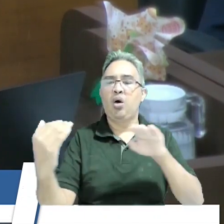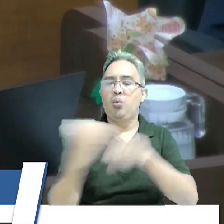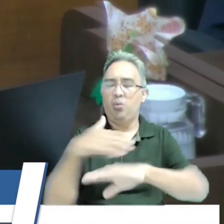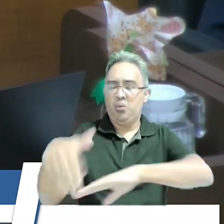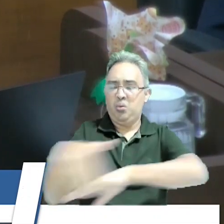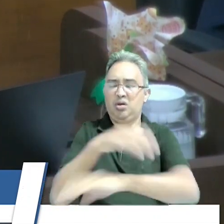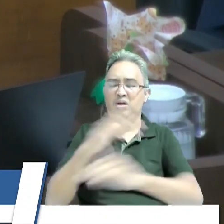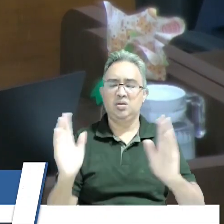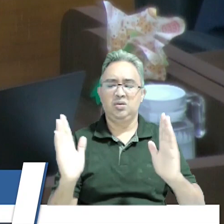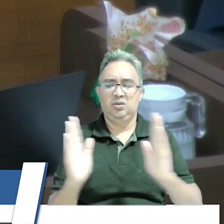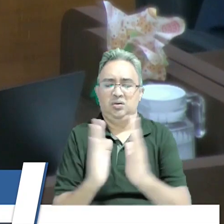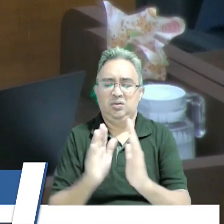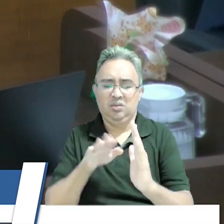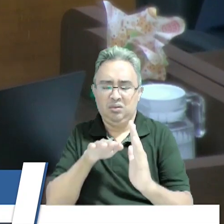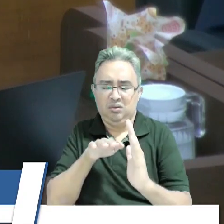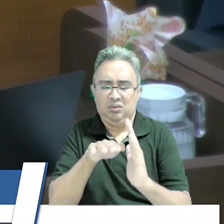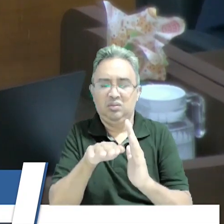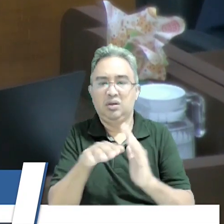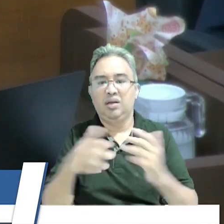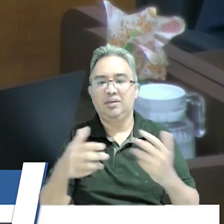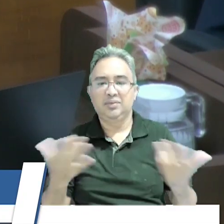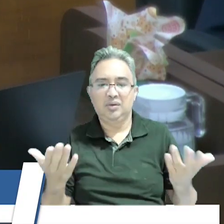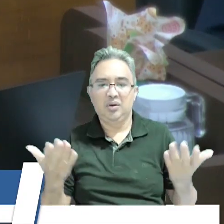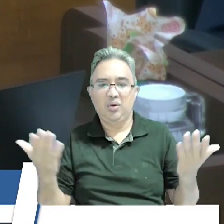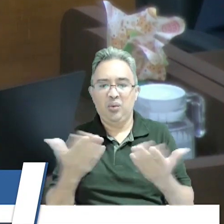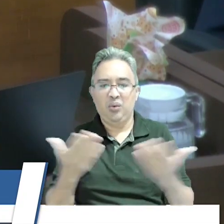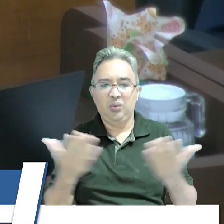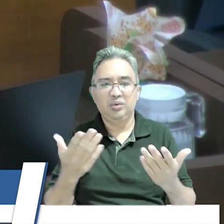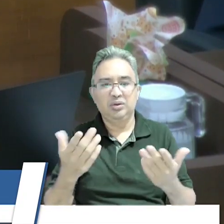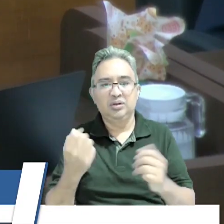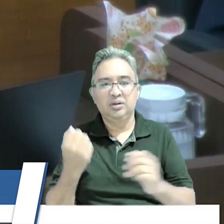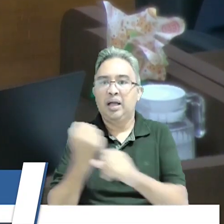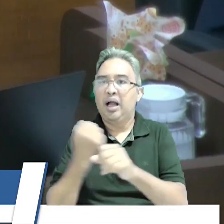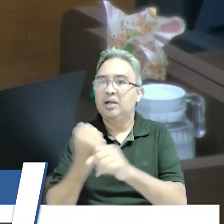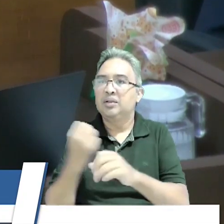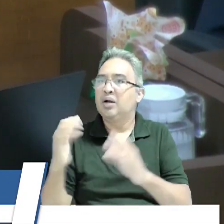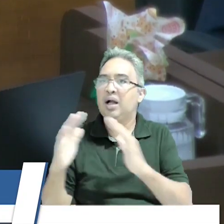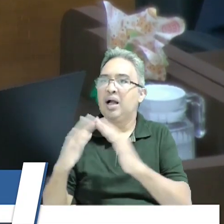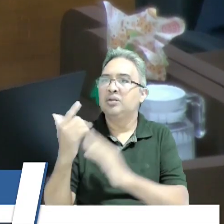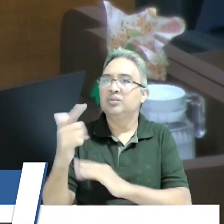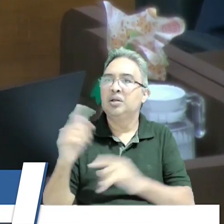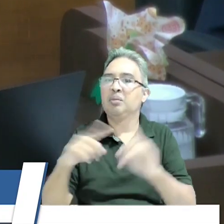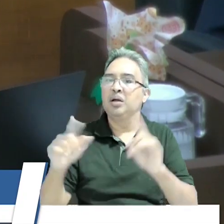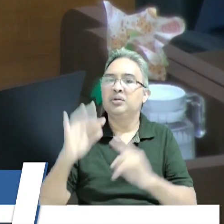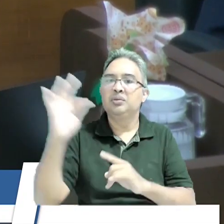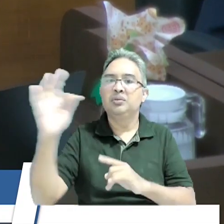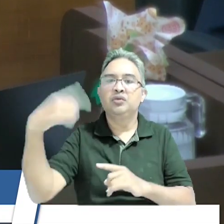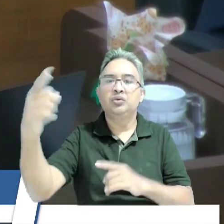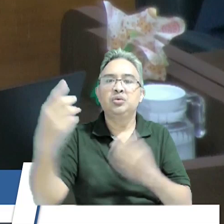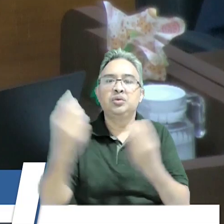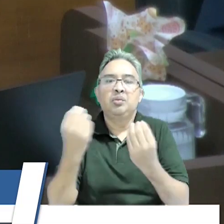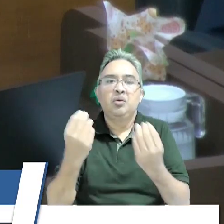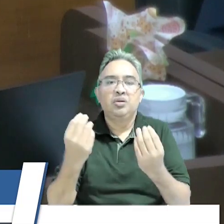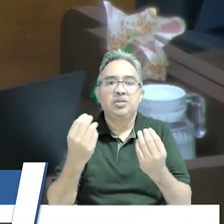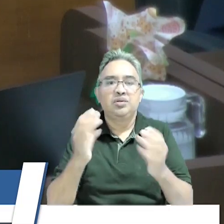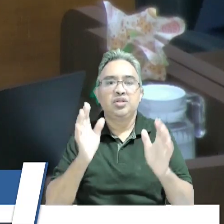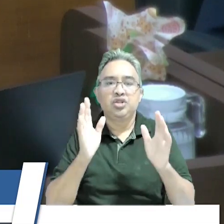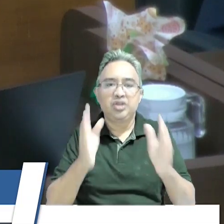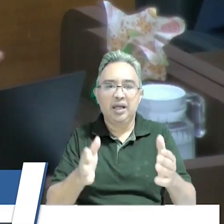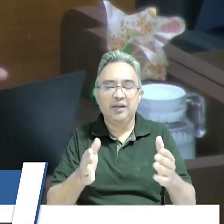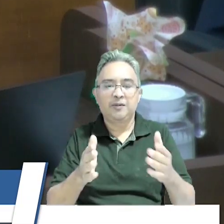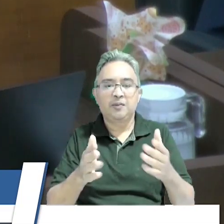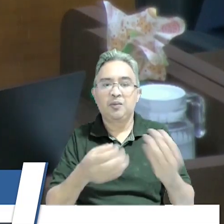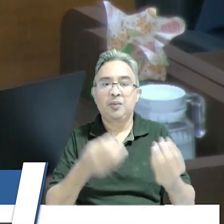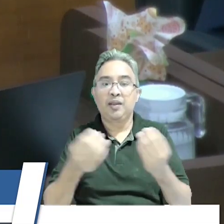assim, hoje, tudo bem, tem, não tem casa construída, vai construir depois. Mas depois que as casas estão construídas, a gente vê isso ali,